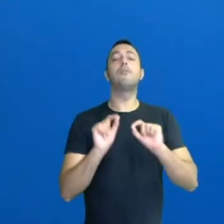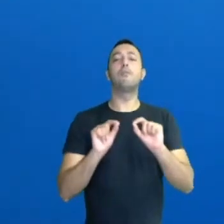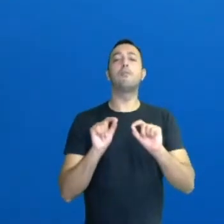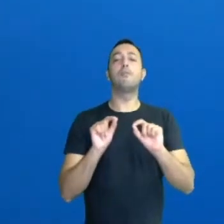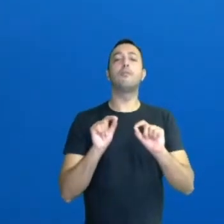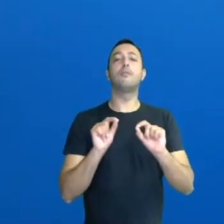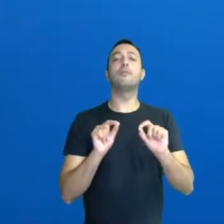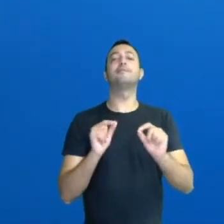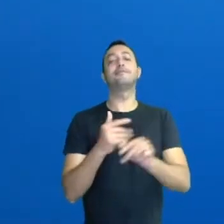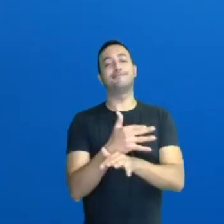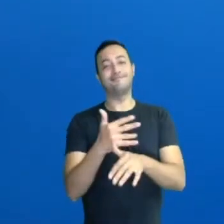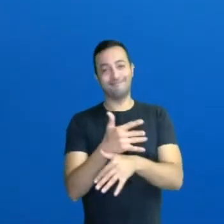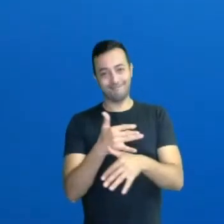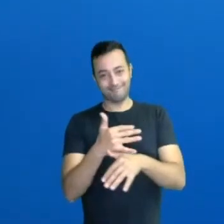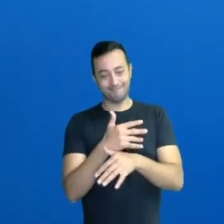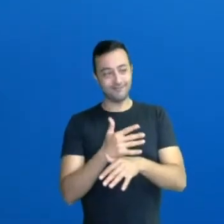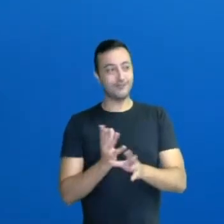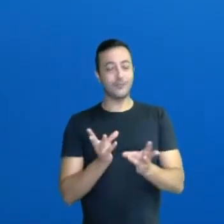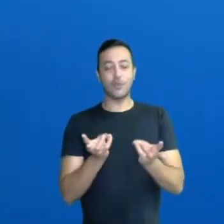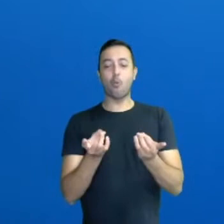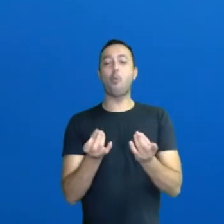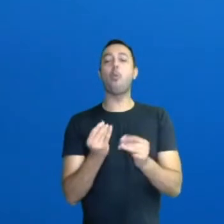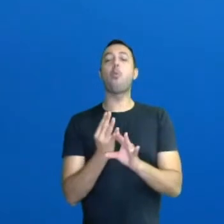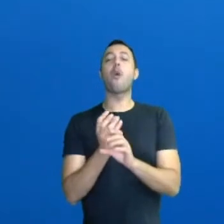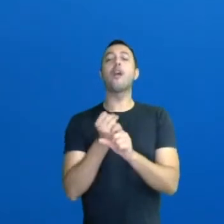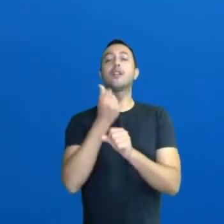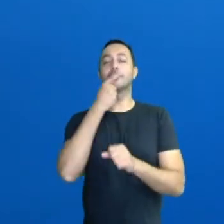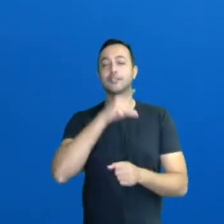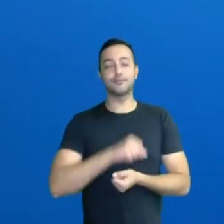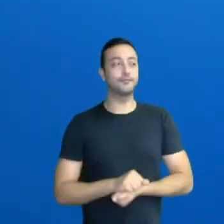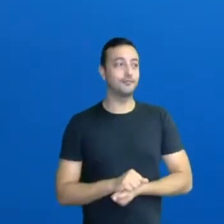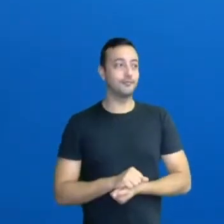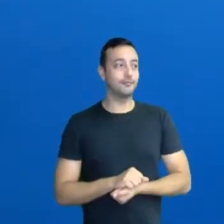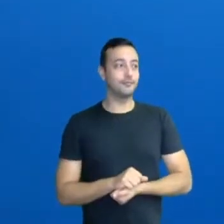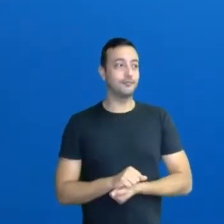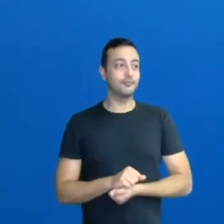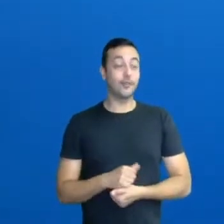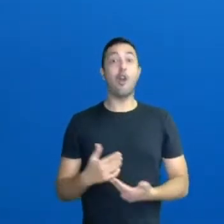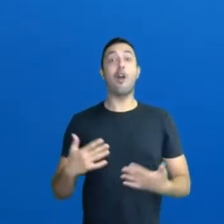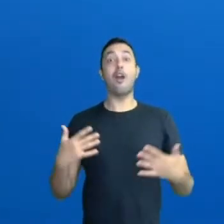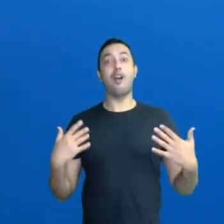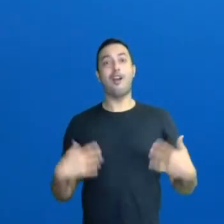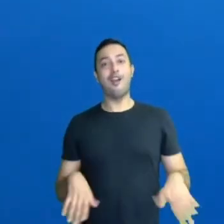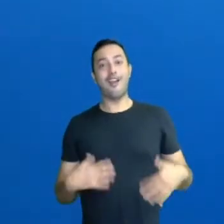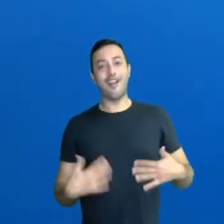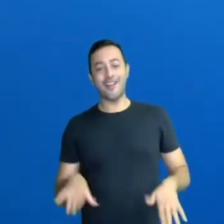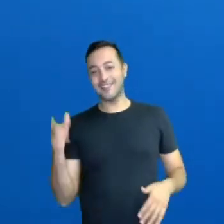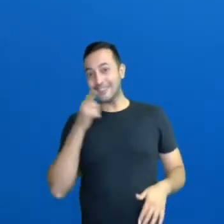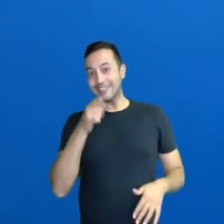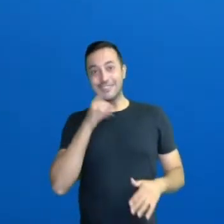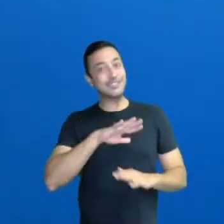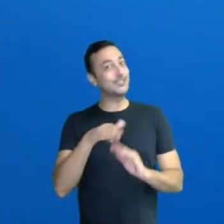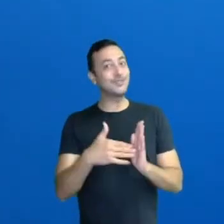quê? Urbana. Vamos ver quantos pontos a gente fez? Opa! Acertamos tudo.